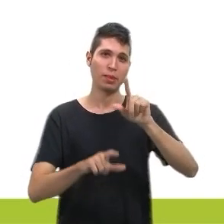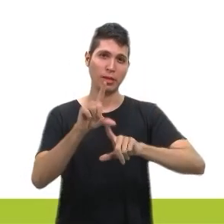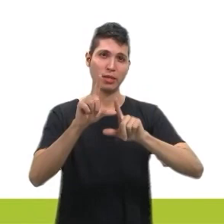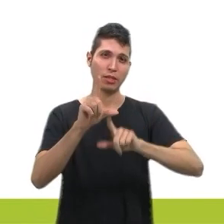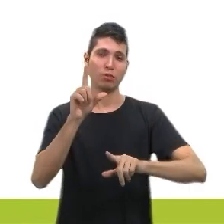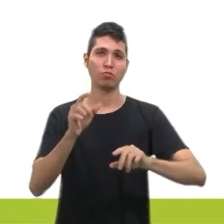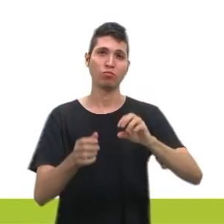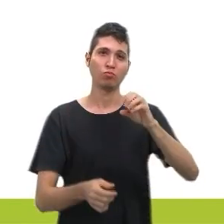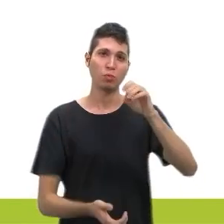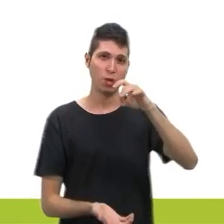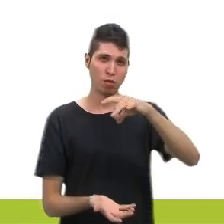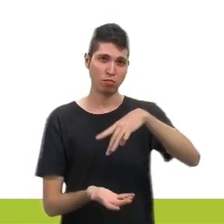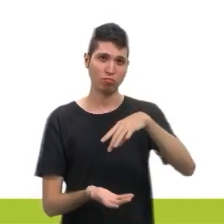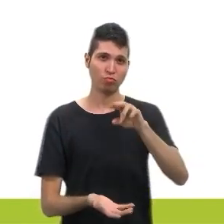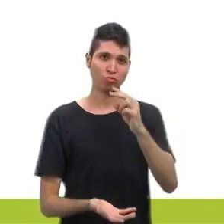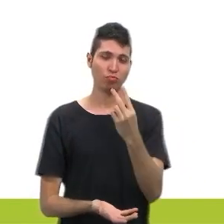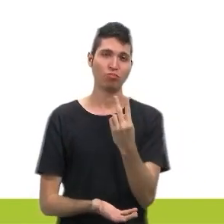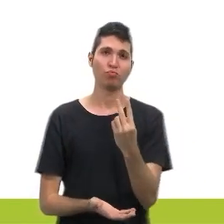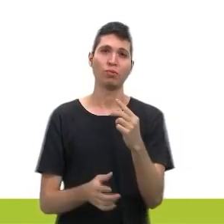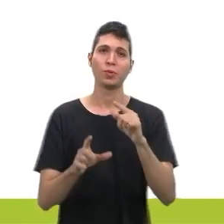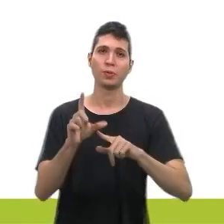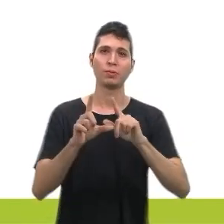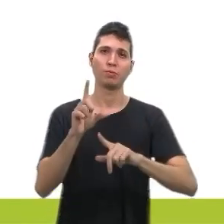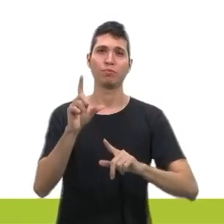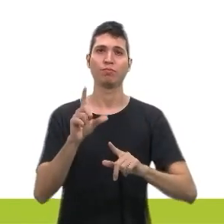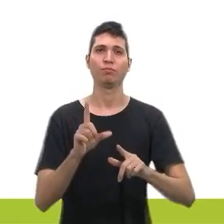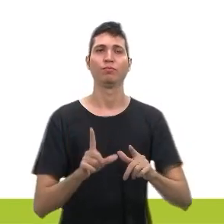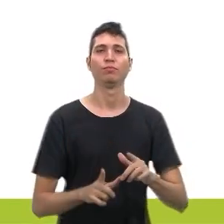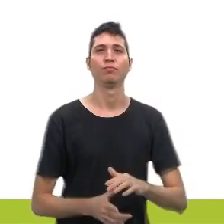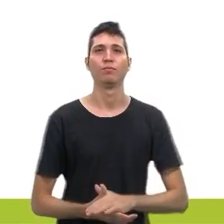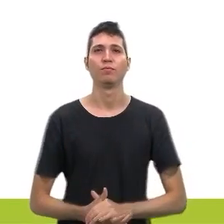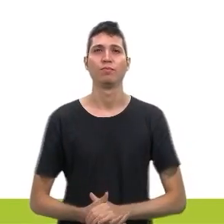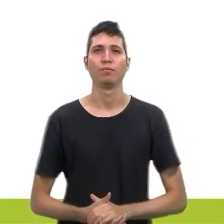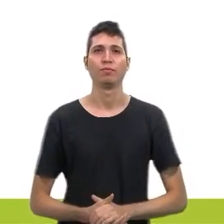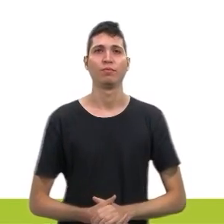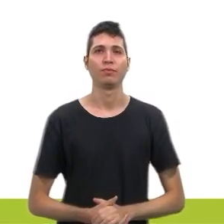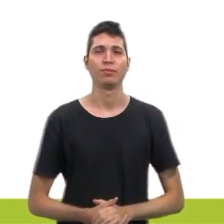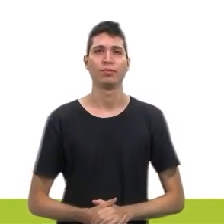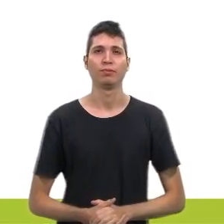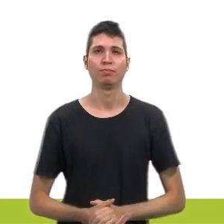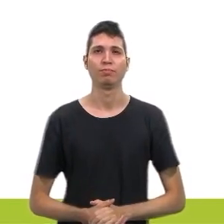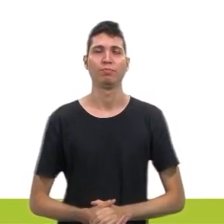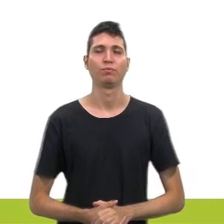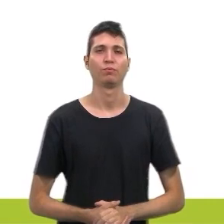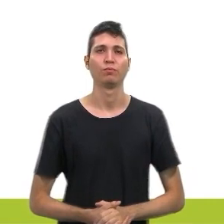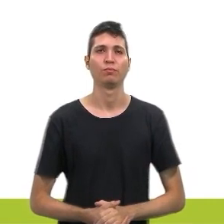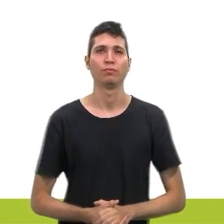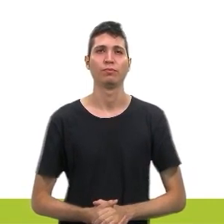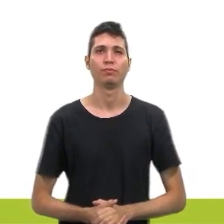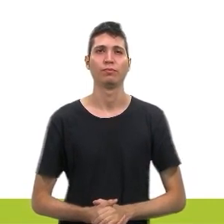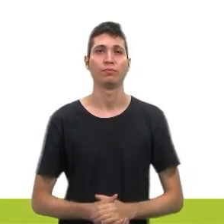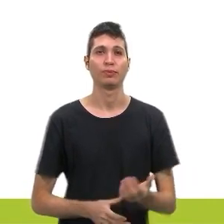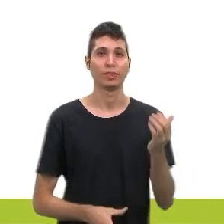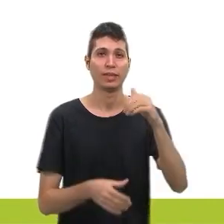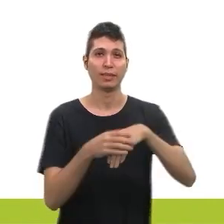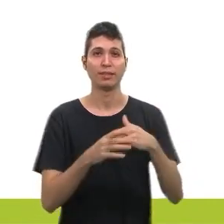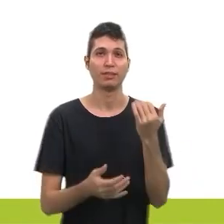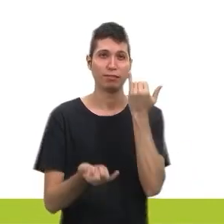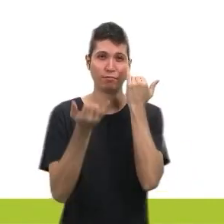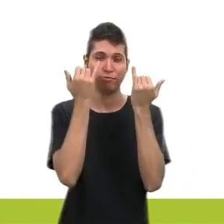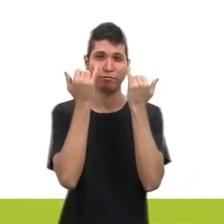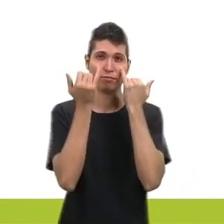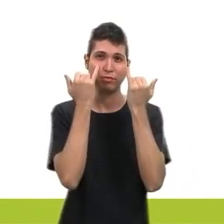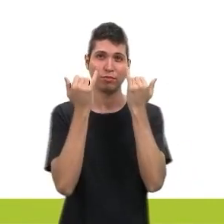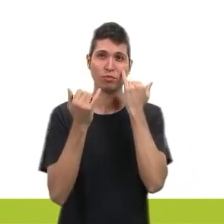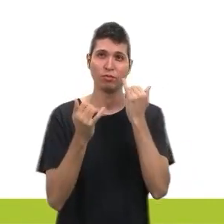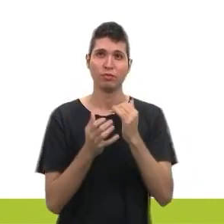apenas 2. Vamos ao problema. Olha o que aconteceu agora. Eu vou olhar para as minhas informações, já calculei aqui a